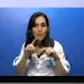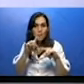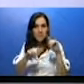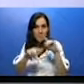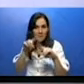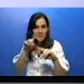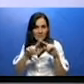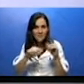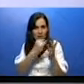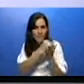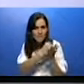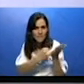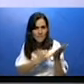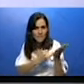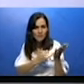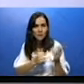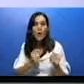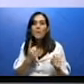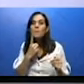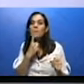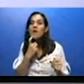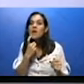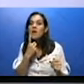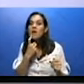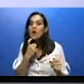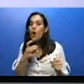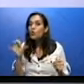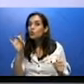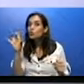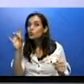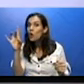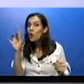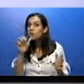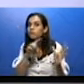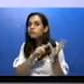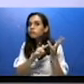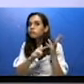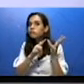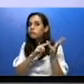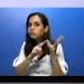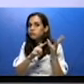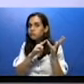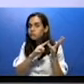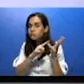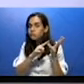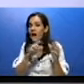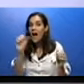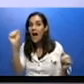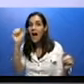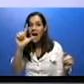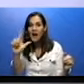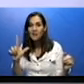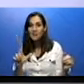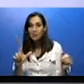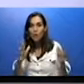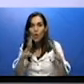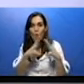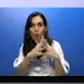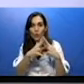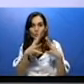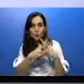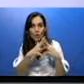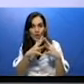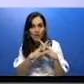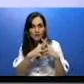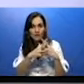tá então de vermelho será só o gás de azul consoante consoante